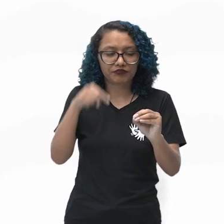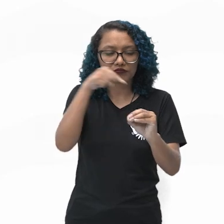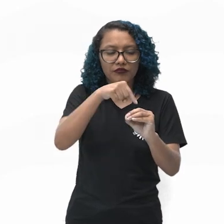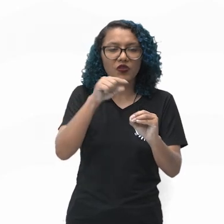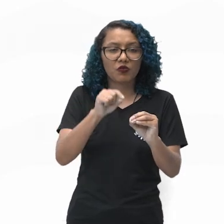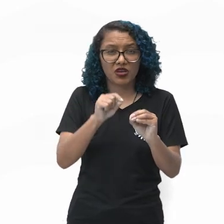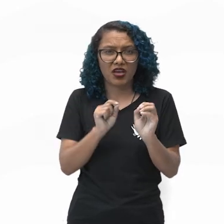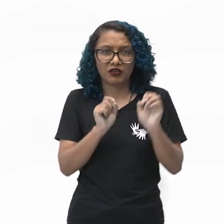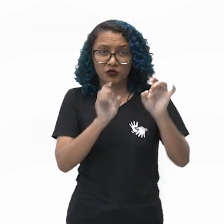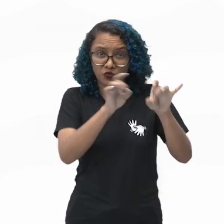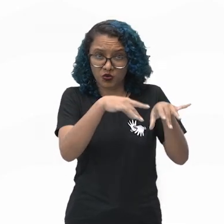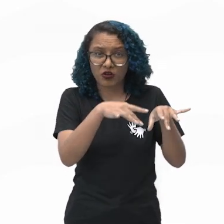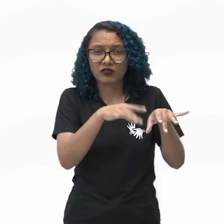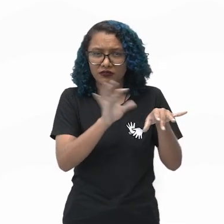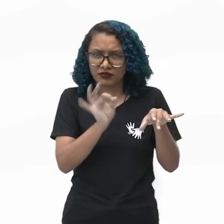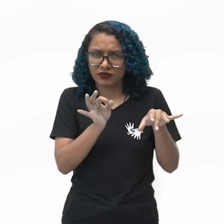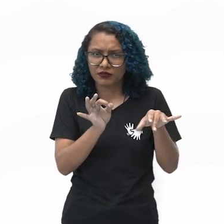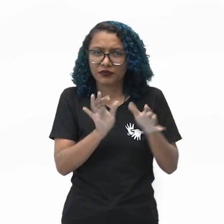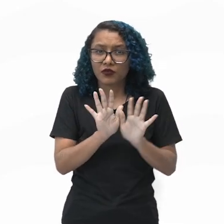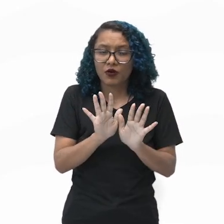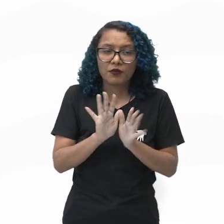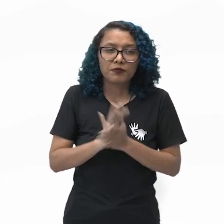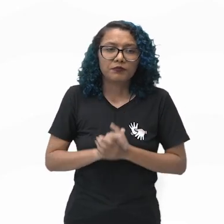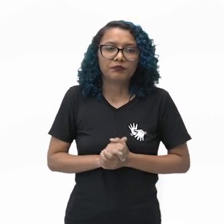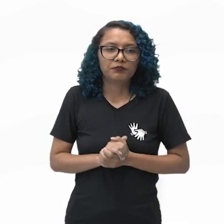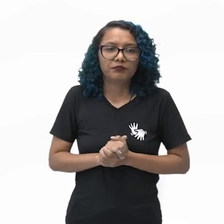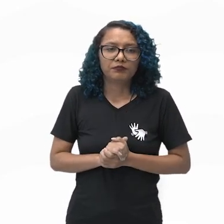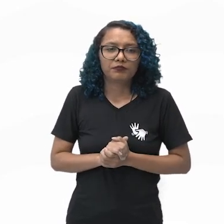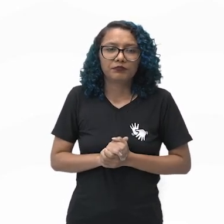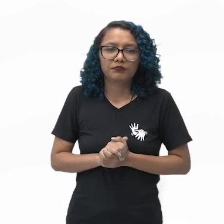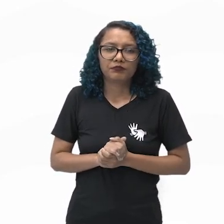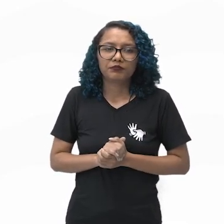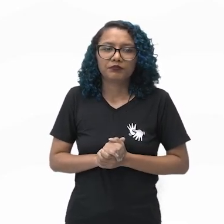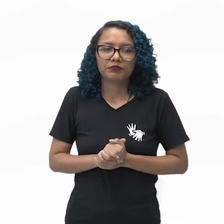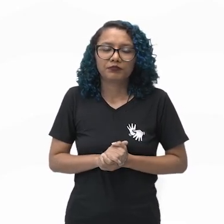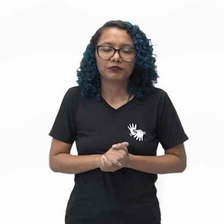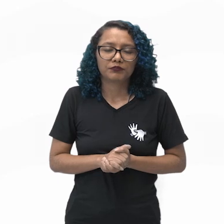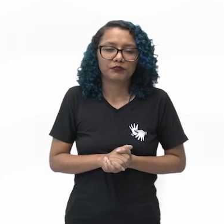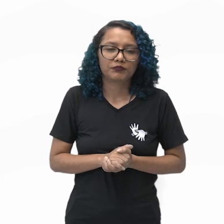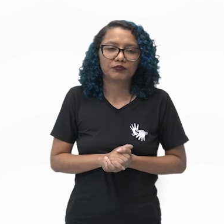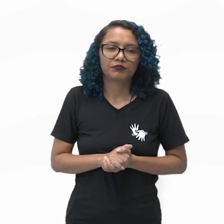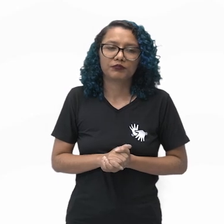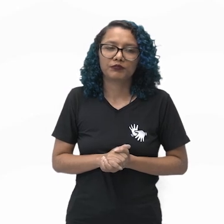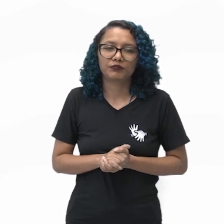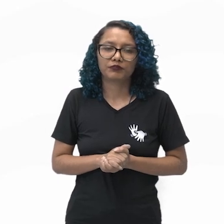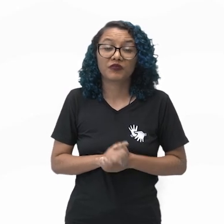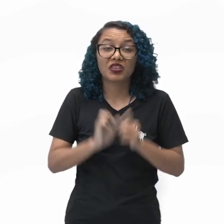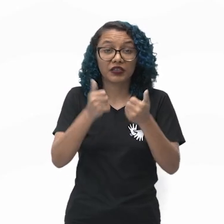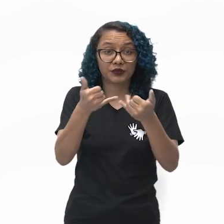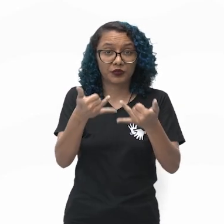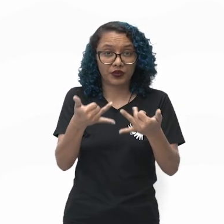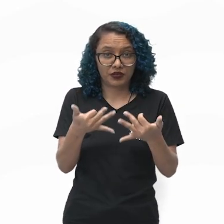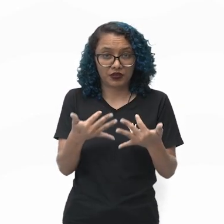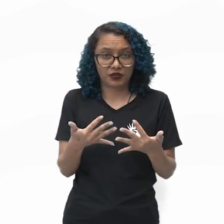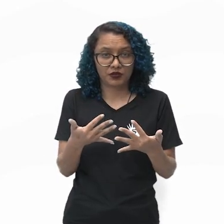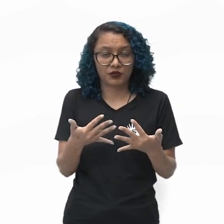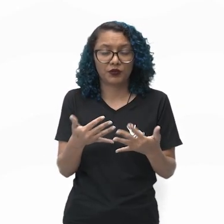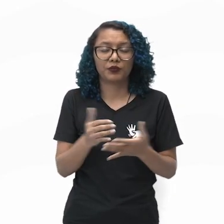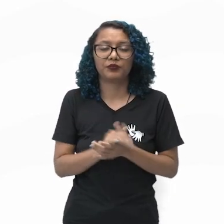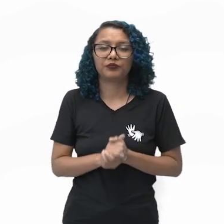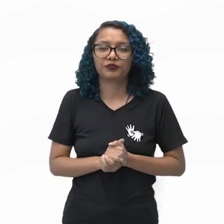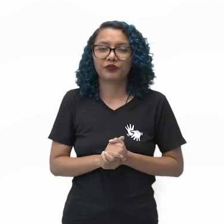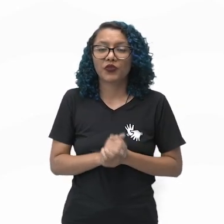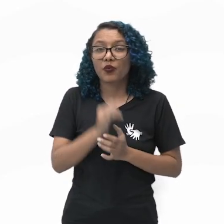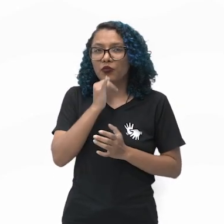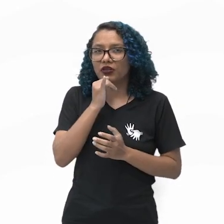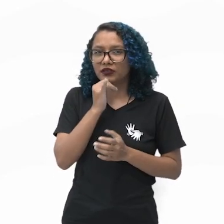seriam descartadas. Então, note, o que ele está colocando aí é uma situação, por exemplo,